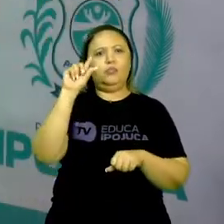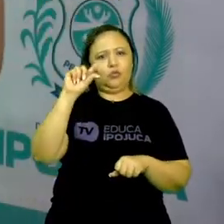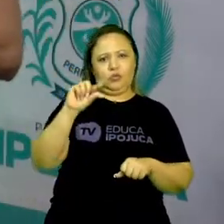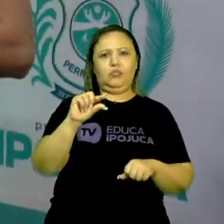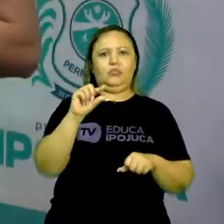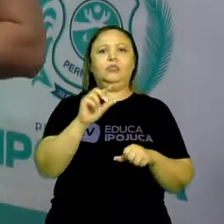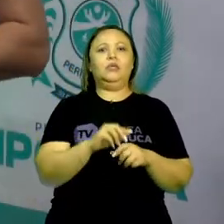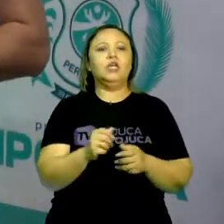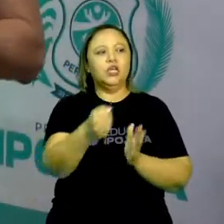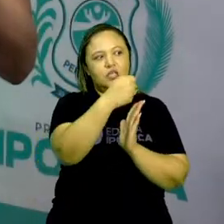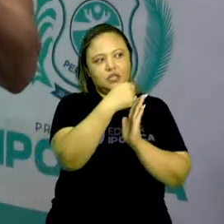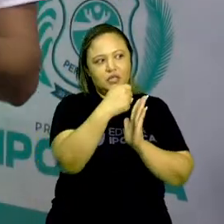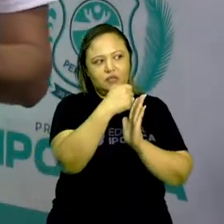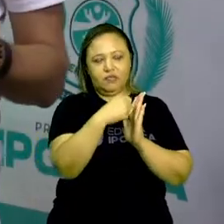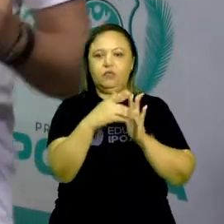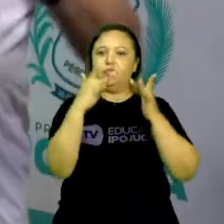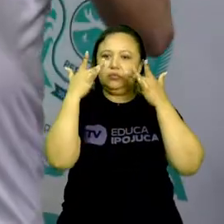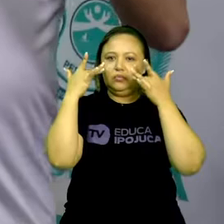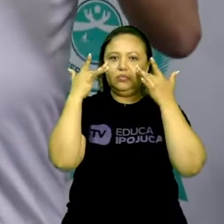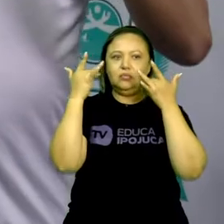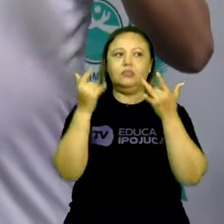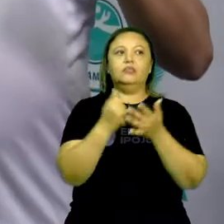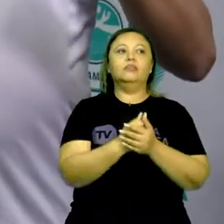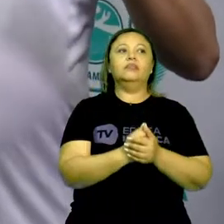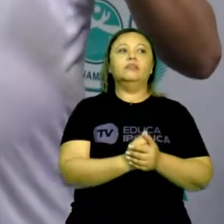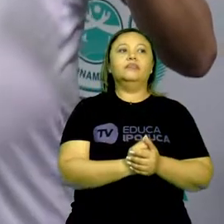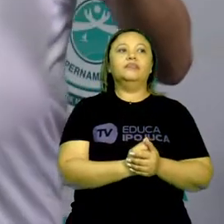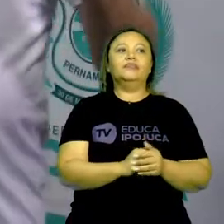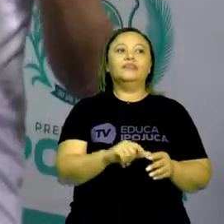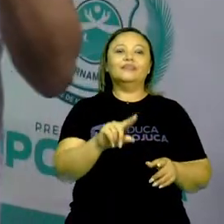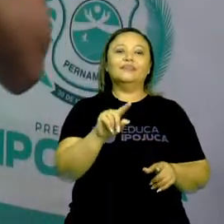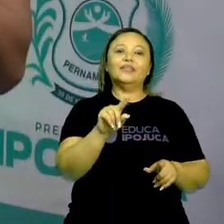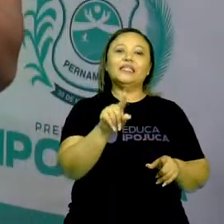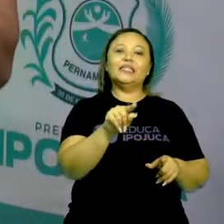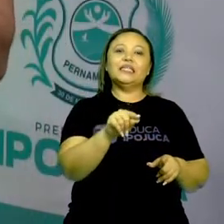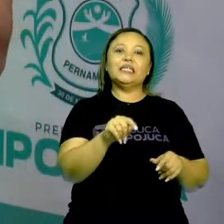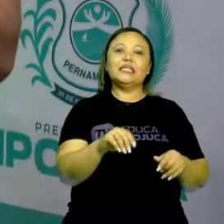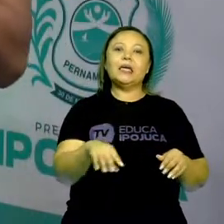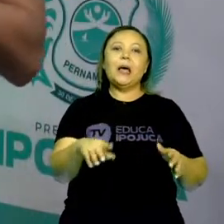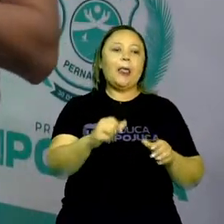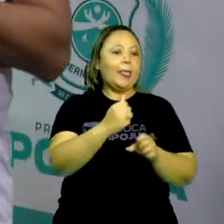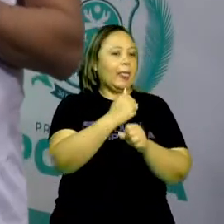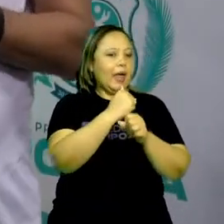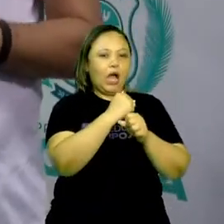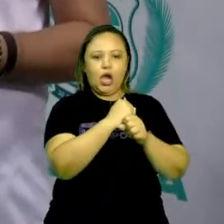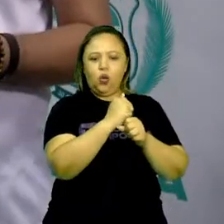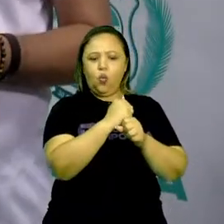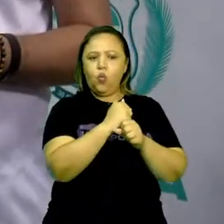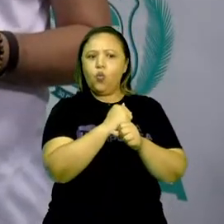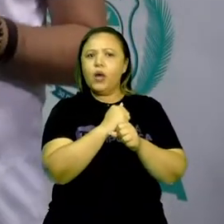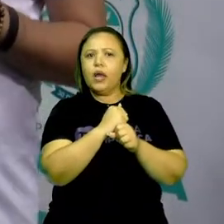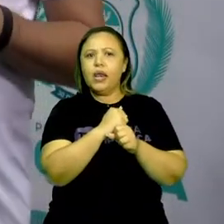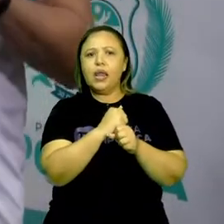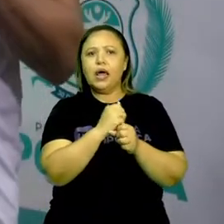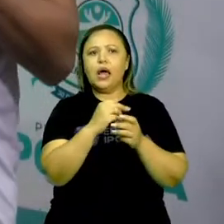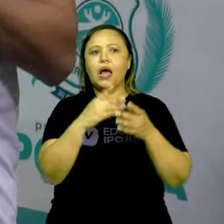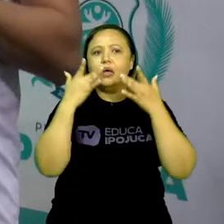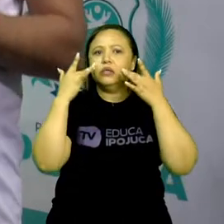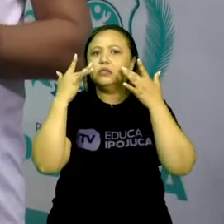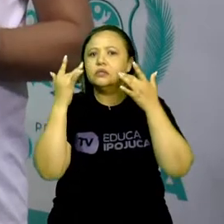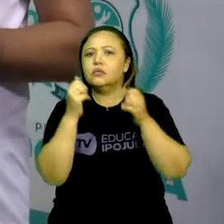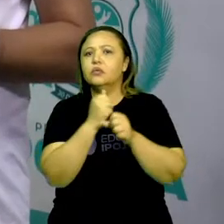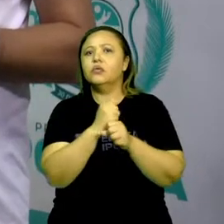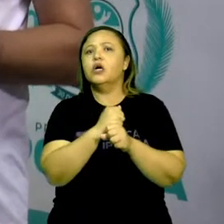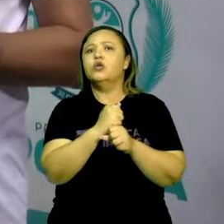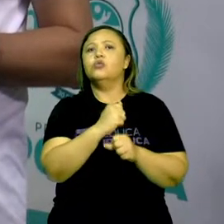ele escreveu essa peça. E essa peça. É curioso, porque essa peça estreou em 1956 no Teatro